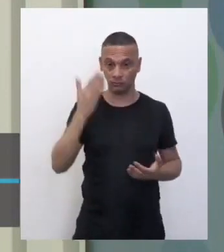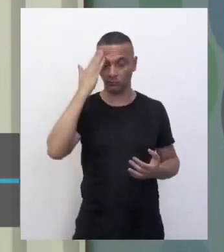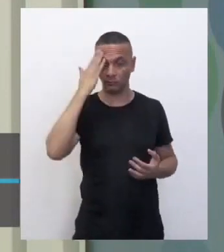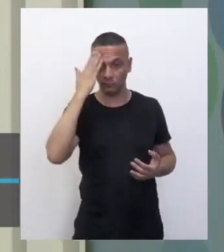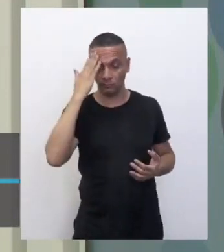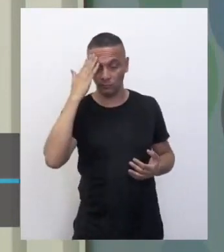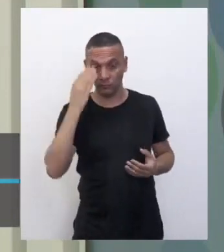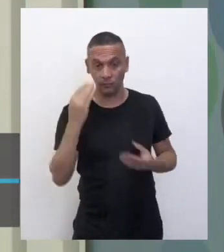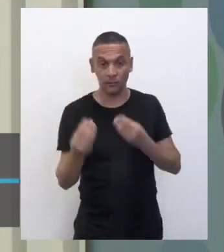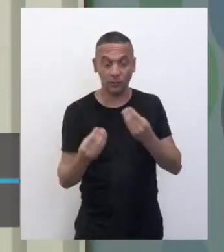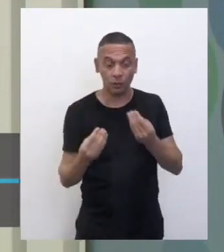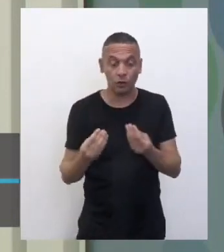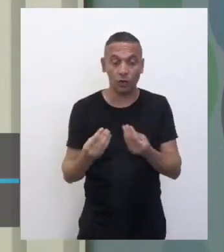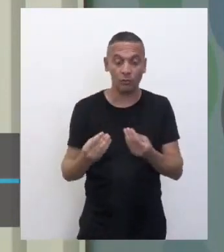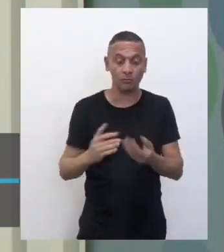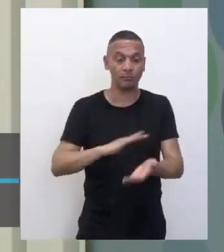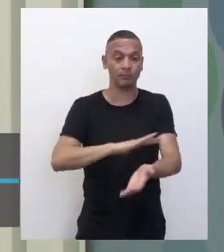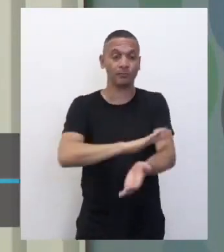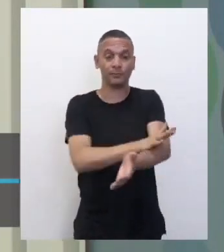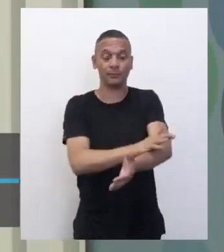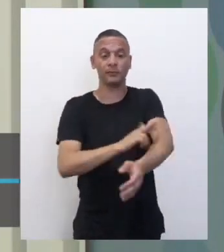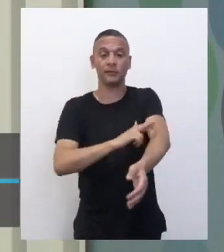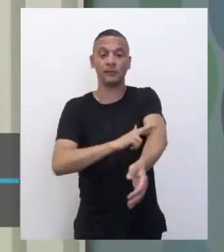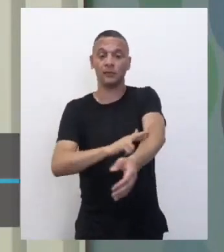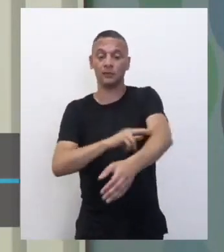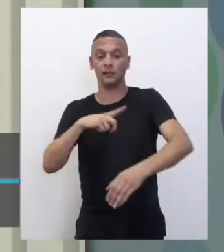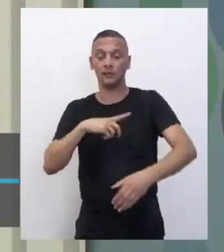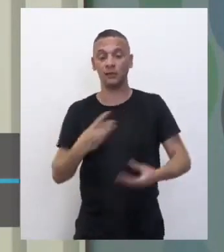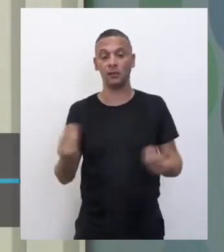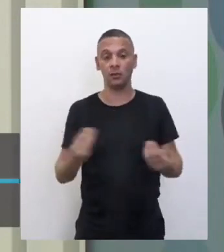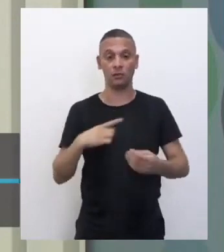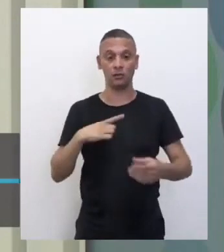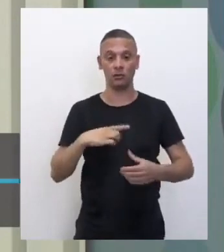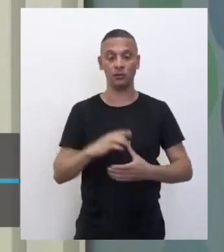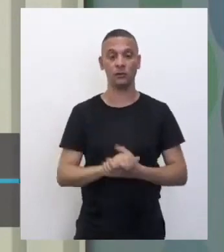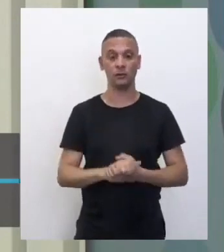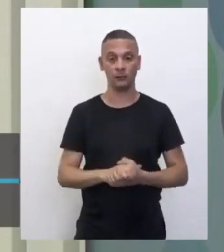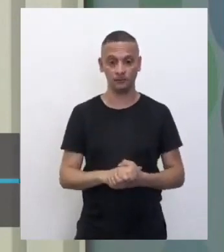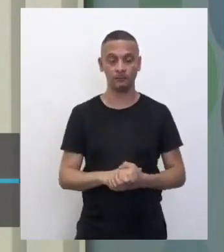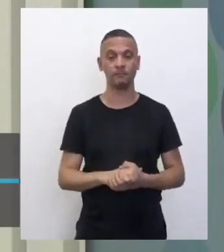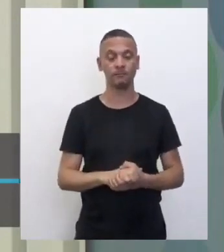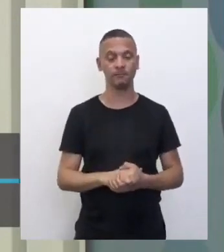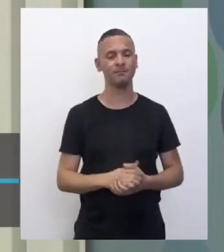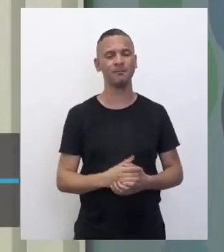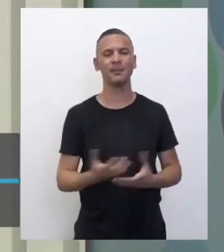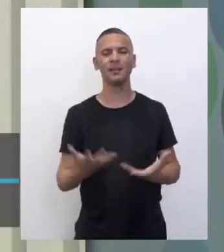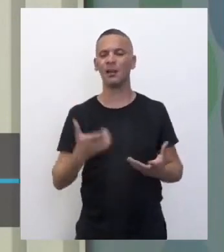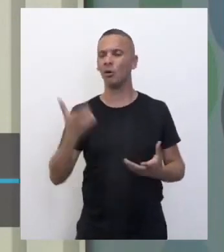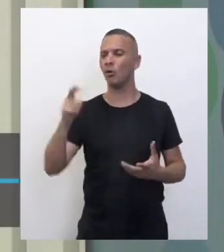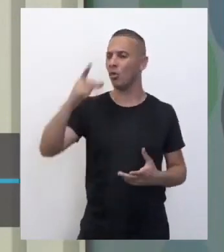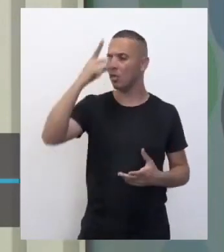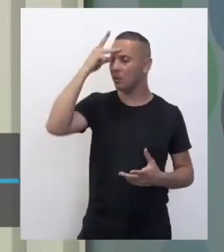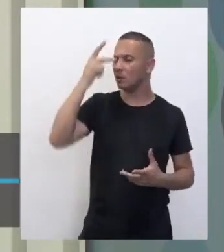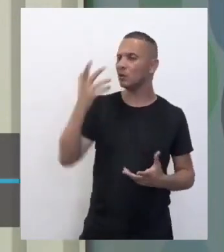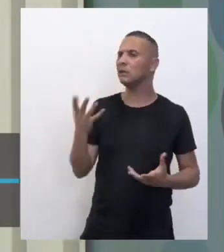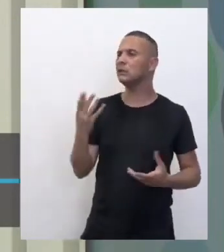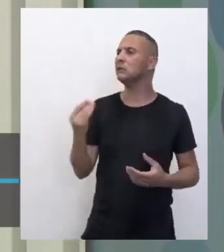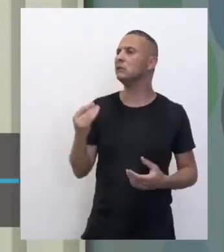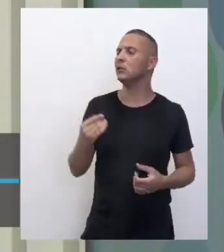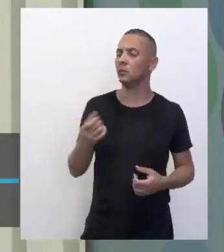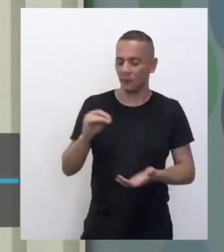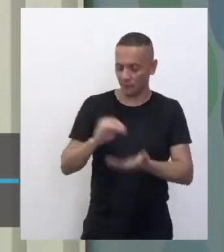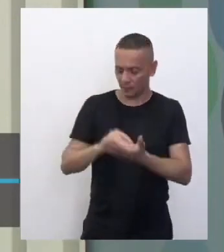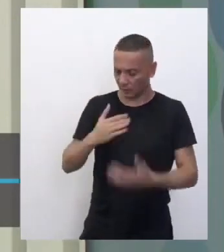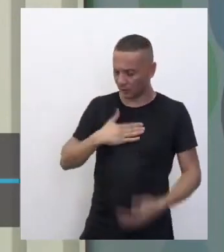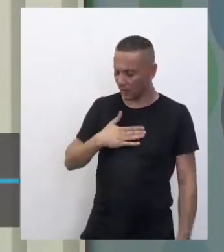negro, mas infelizmente pelo todo o preconceito racial que ainda existe dentro da nossa sociedade. Né? O que eu esperaria de outros se